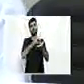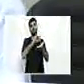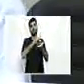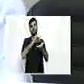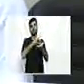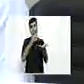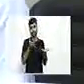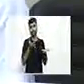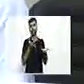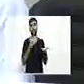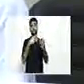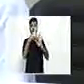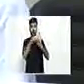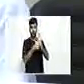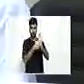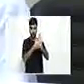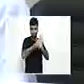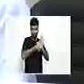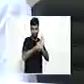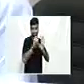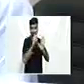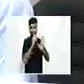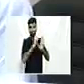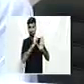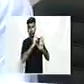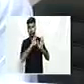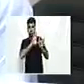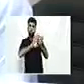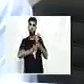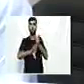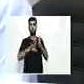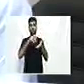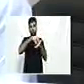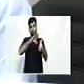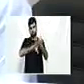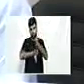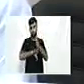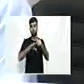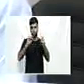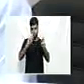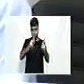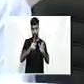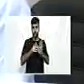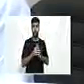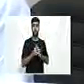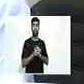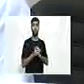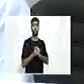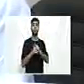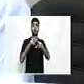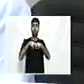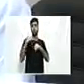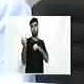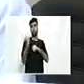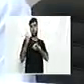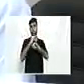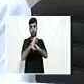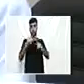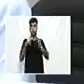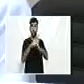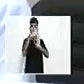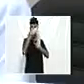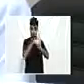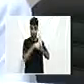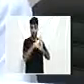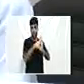aquele projeto Inicial Não procedia e fez as devidas correções tá Senor Presidente então é importante dizer isso esse projeto